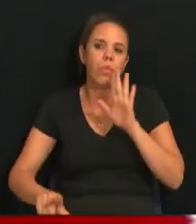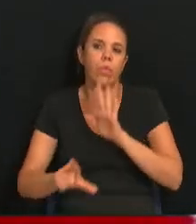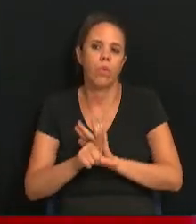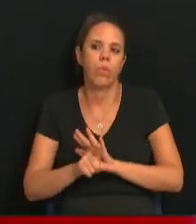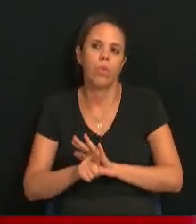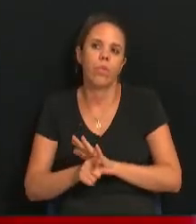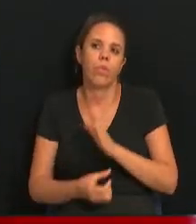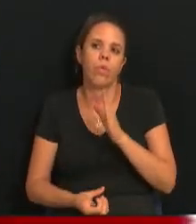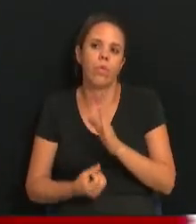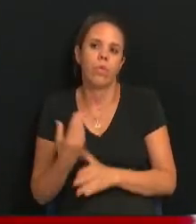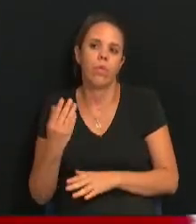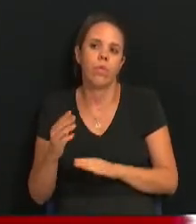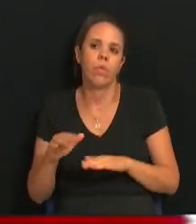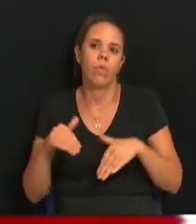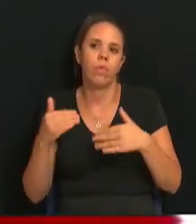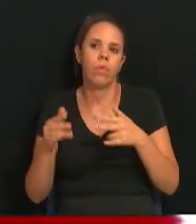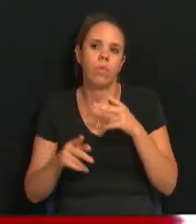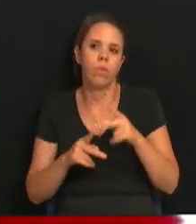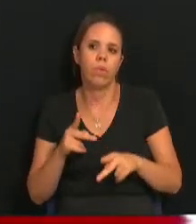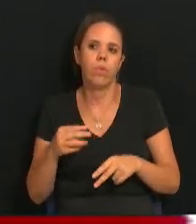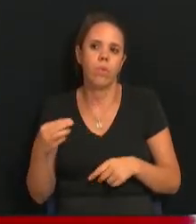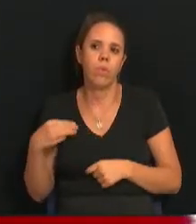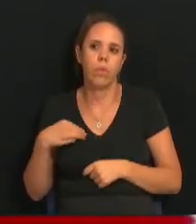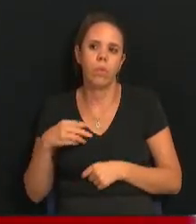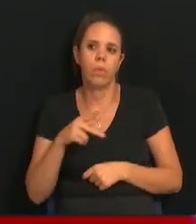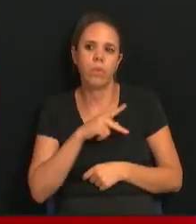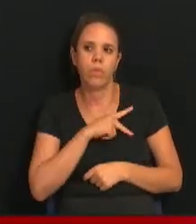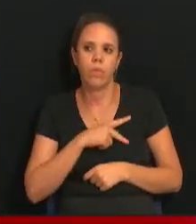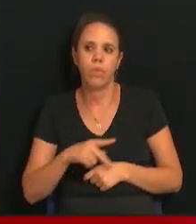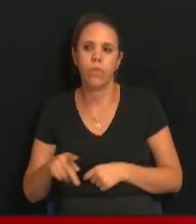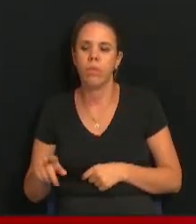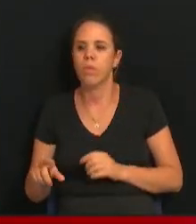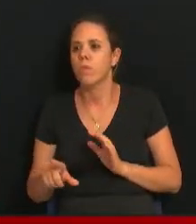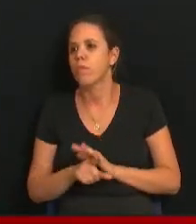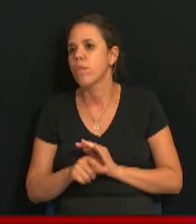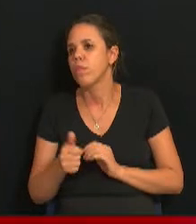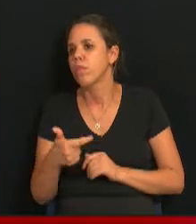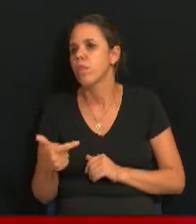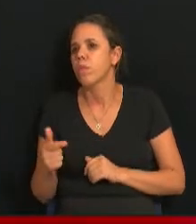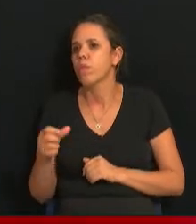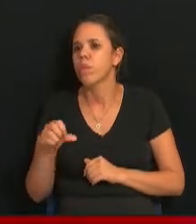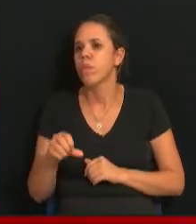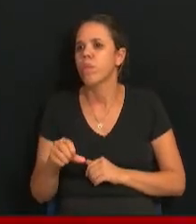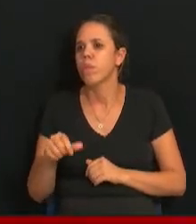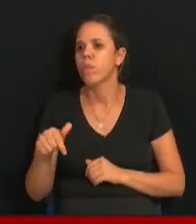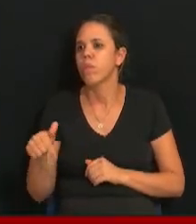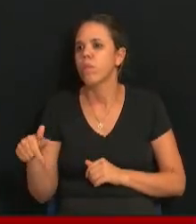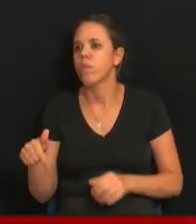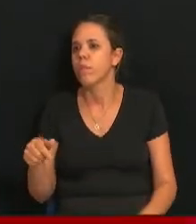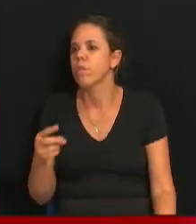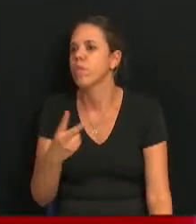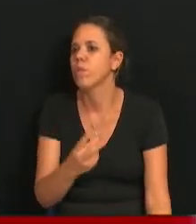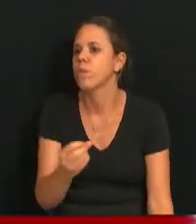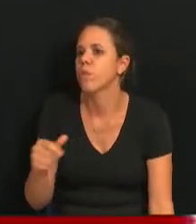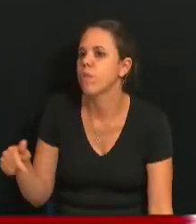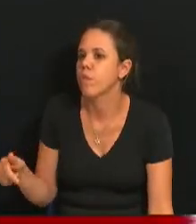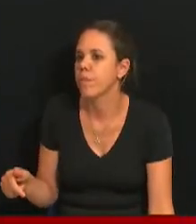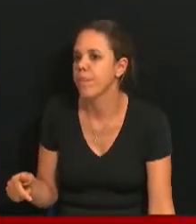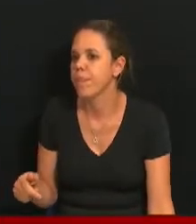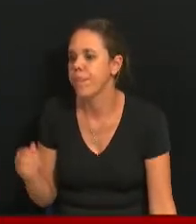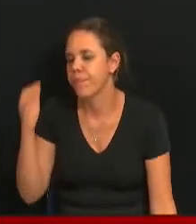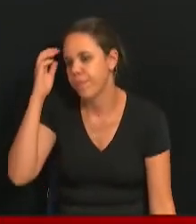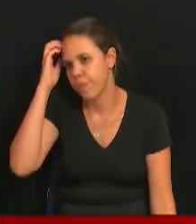criada por força externa, Ministério Público, Lei 12.987, de 2007. Então,